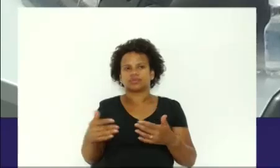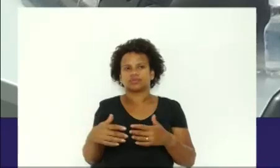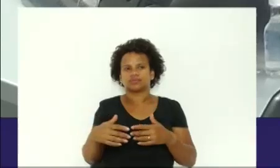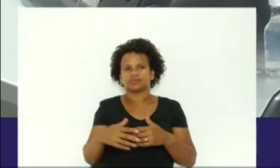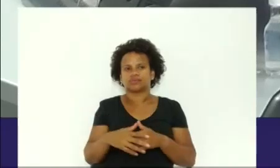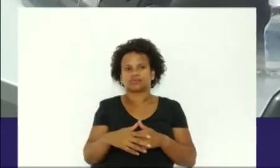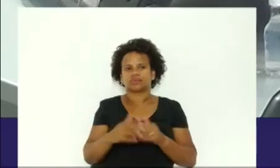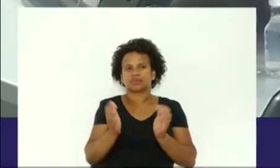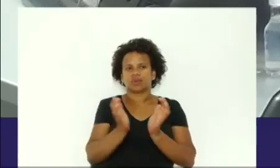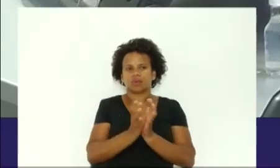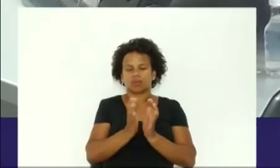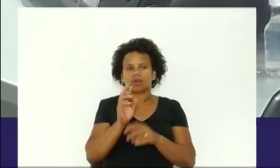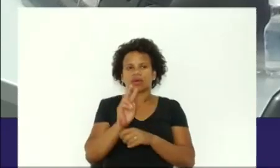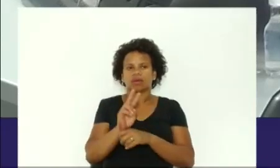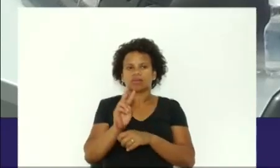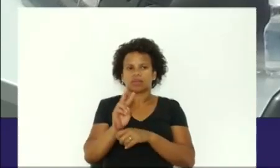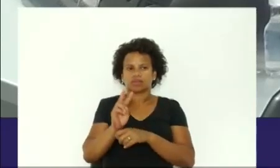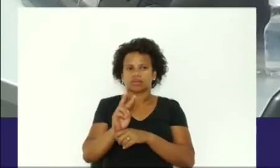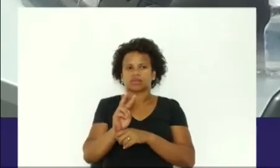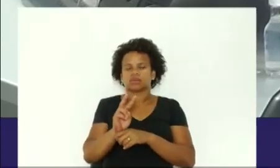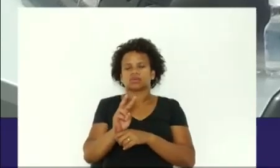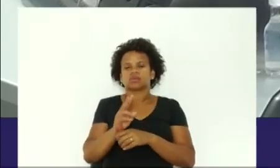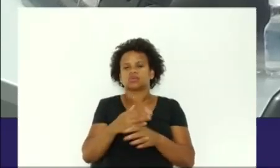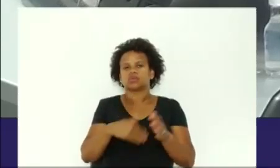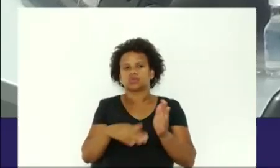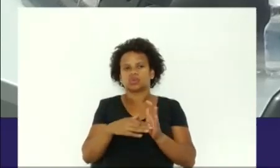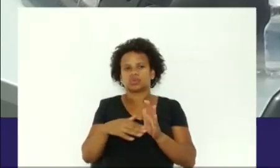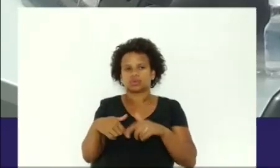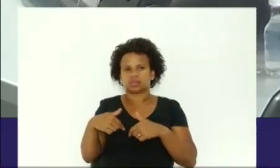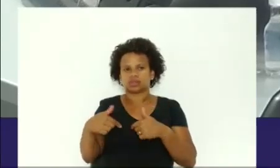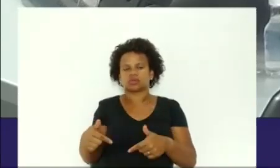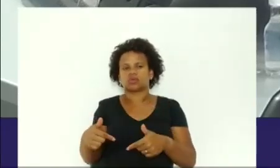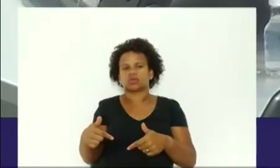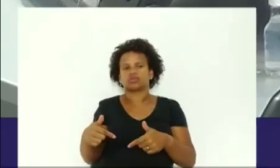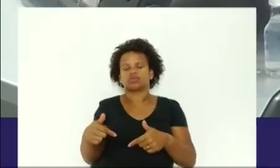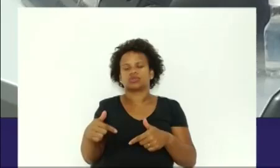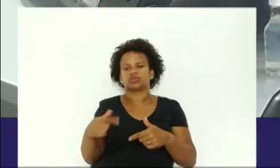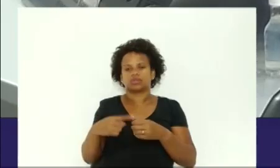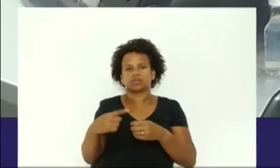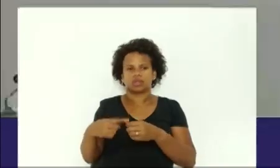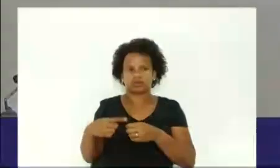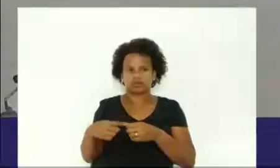realmente represente todas as ações que foram feitas pela cidade. Parabéns.